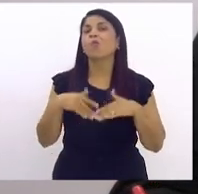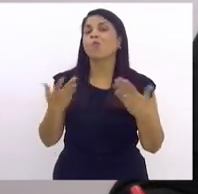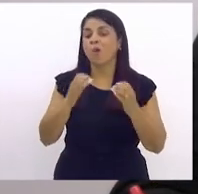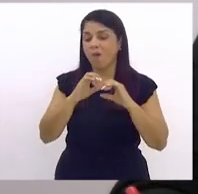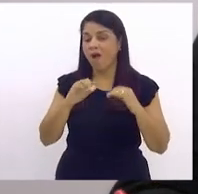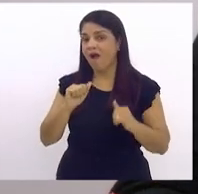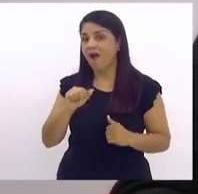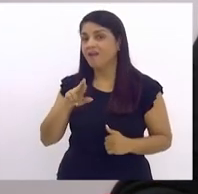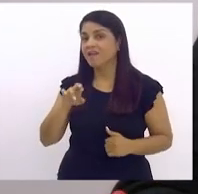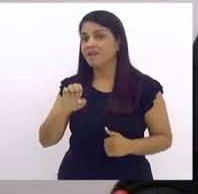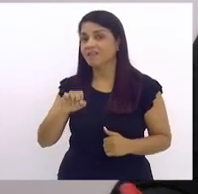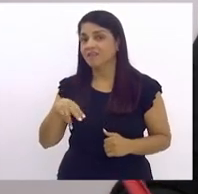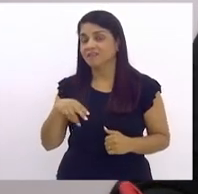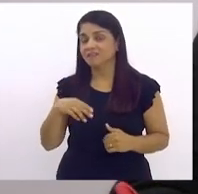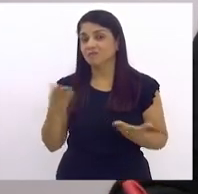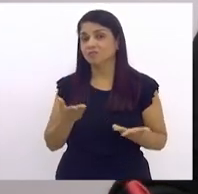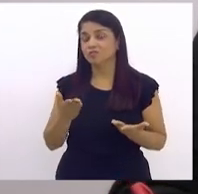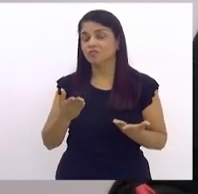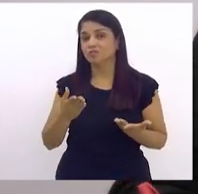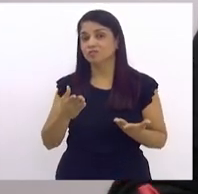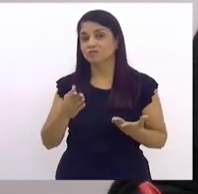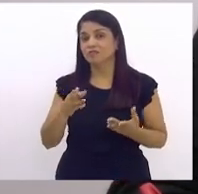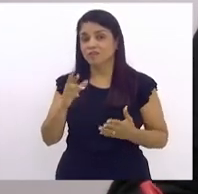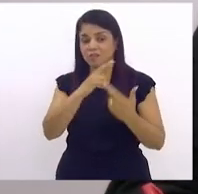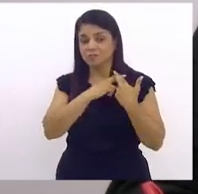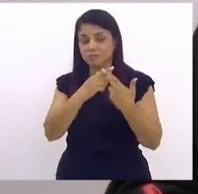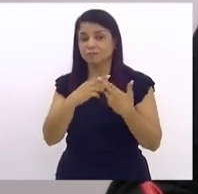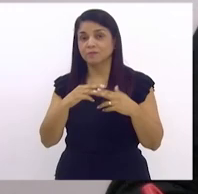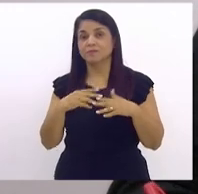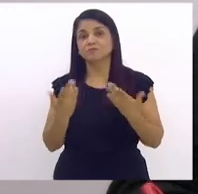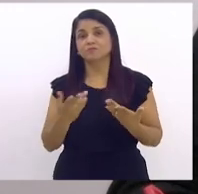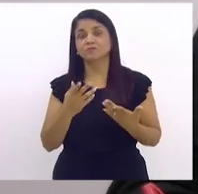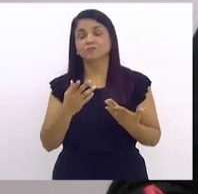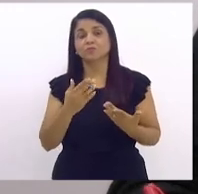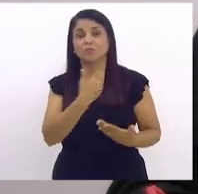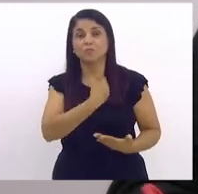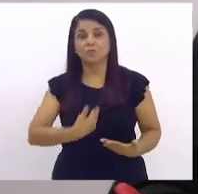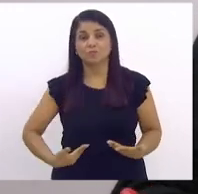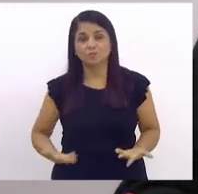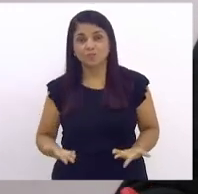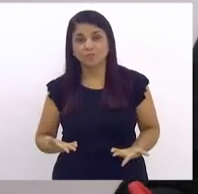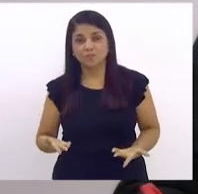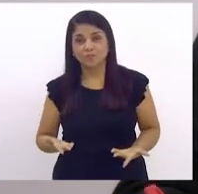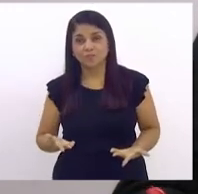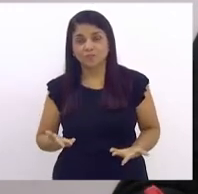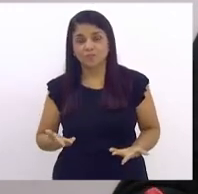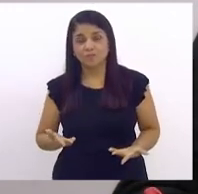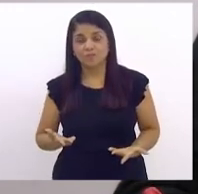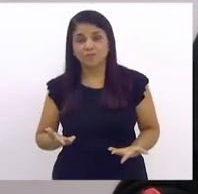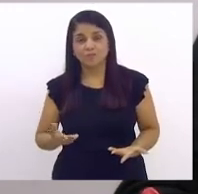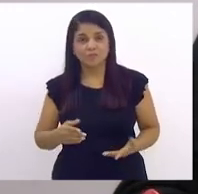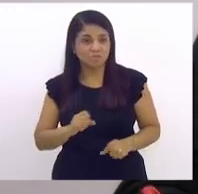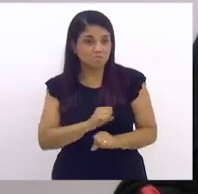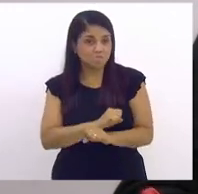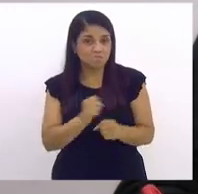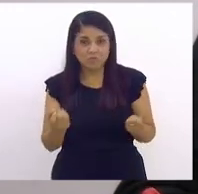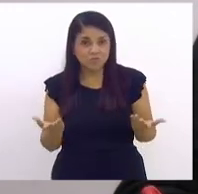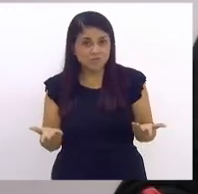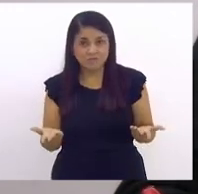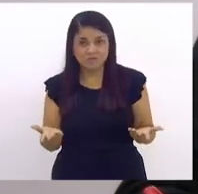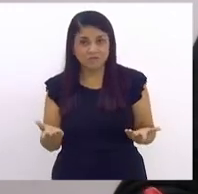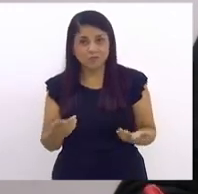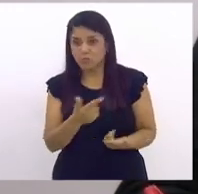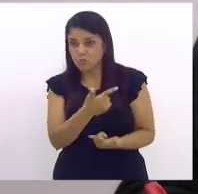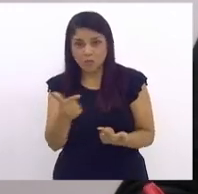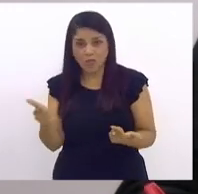público? Nenhuma. Então, essa eu infelizmente, não tenho como... A emenda, desculpe,